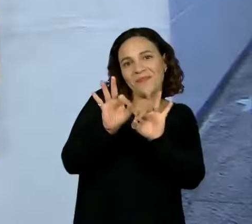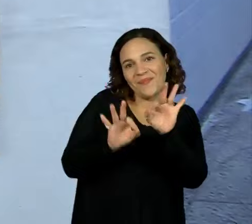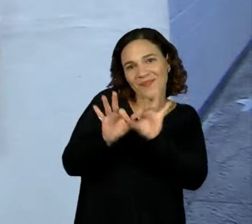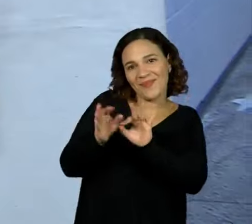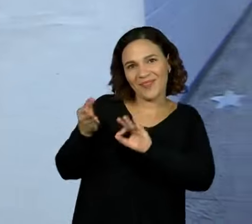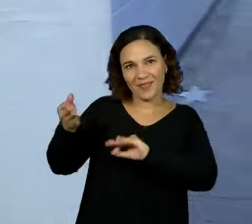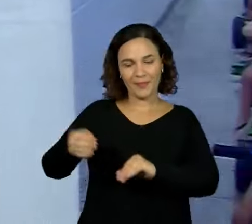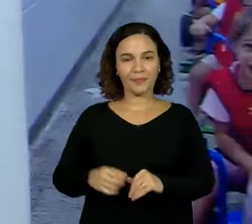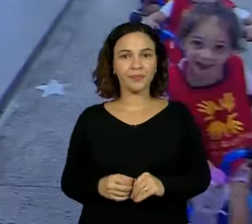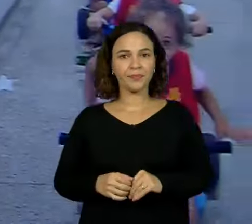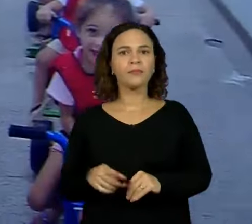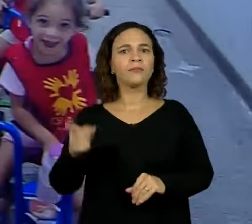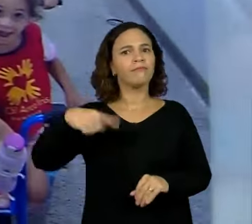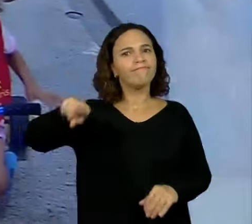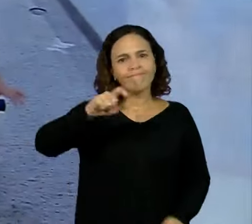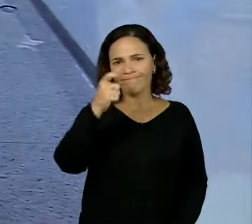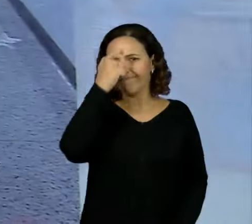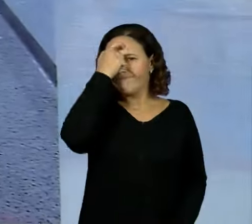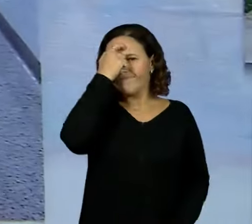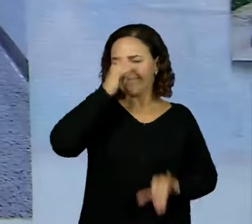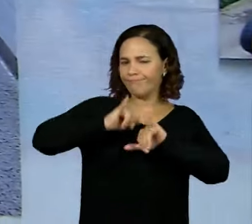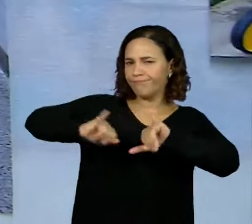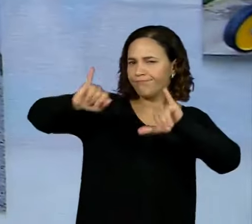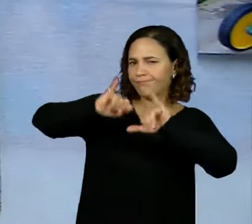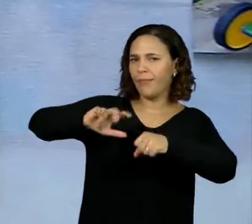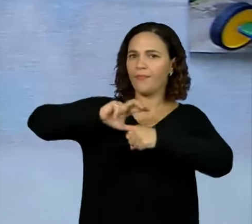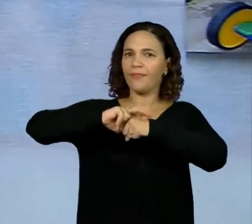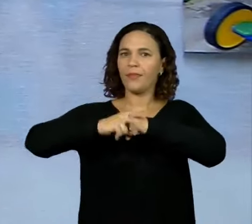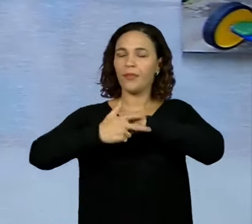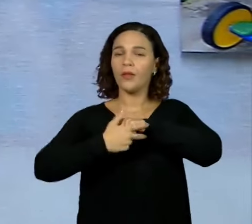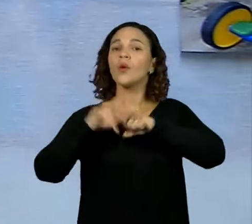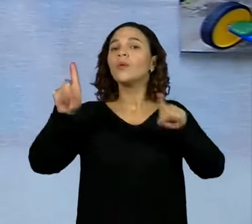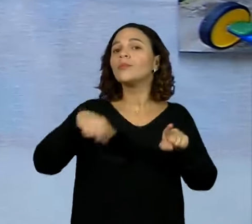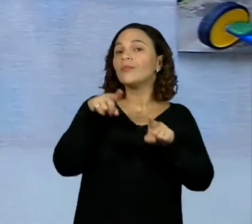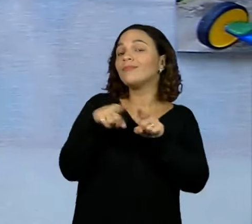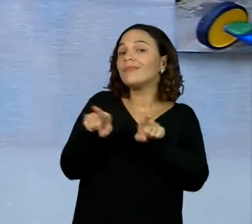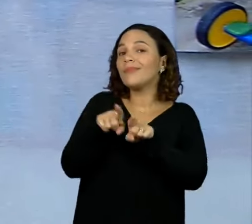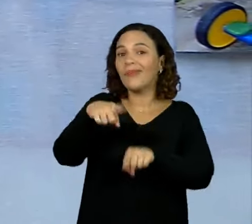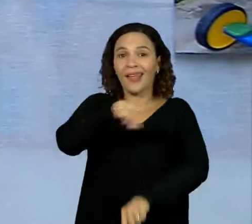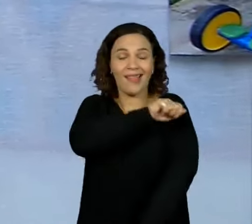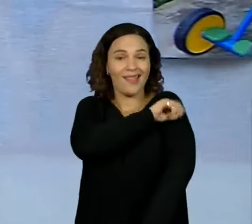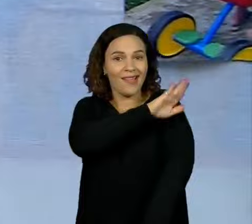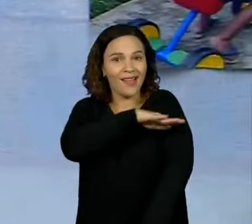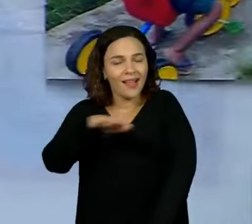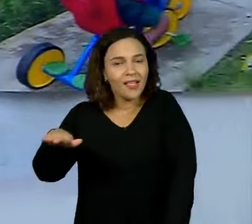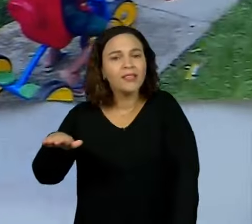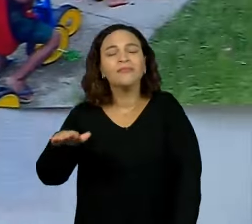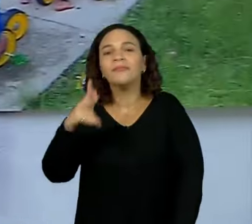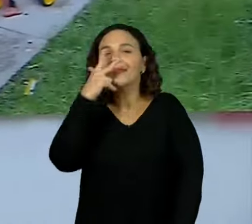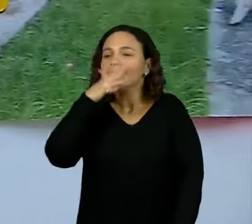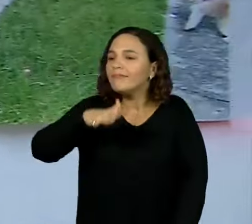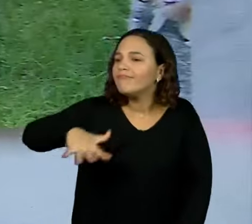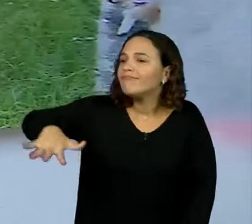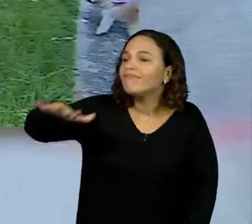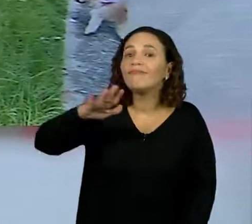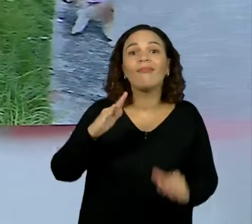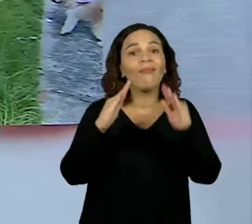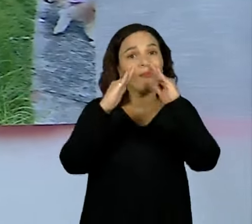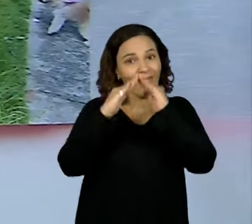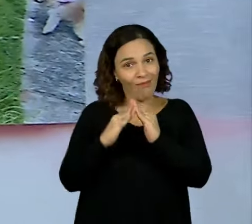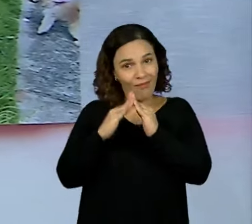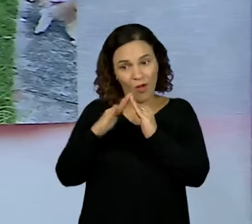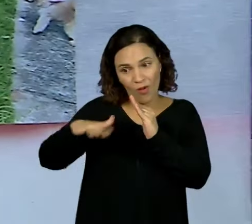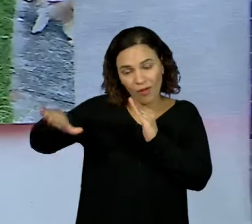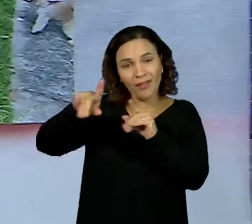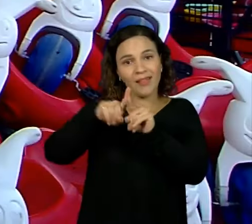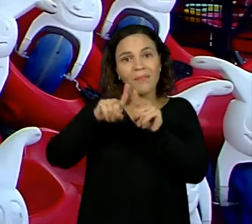Território. Além da conscientização sobre a dengue, o objetivo é que os alunos se apropriem da região onde fica a escola.